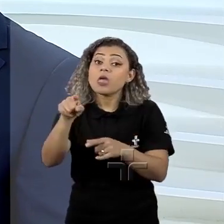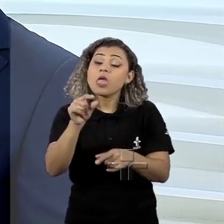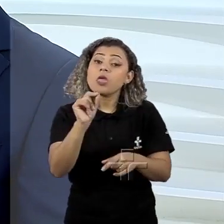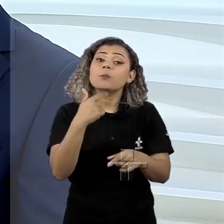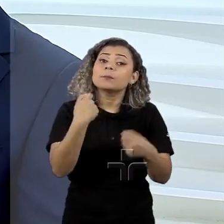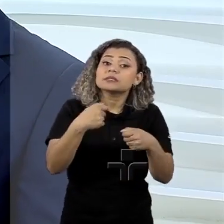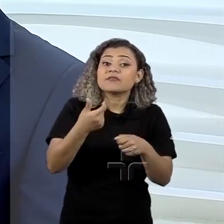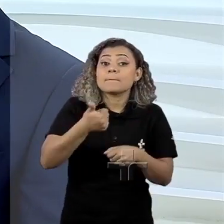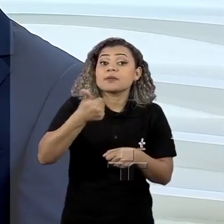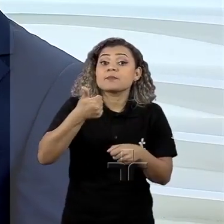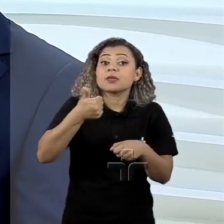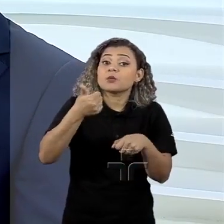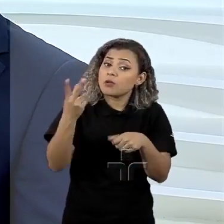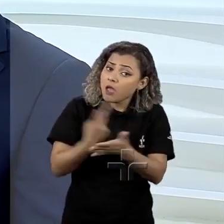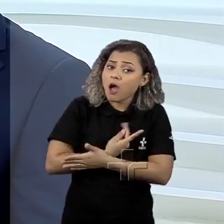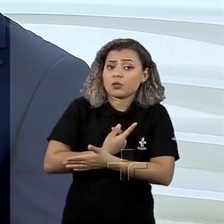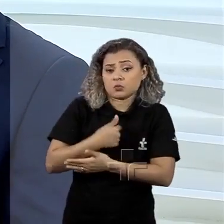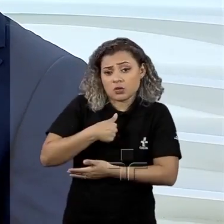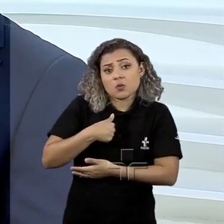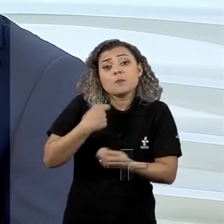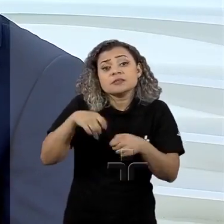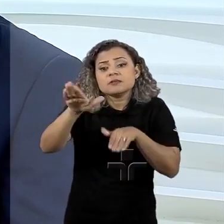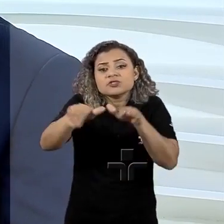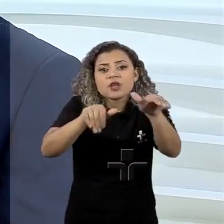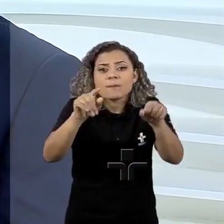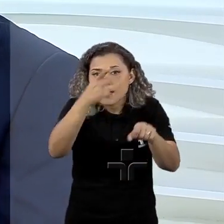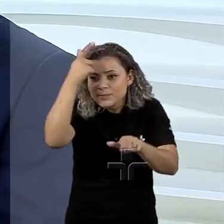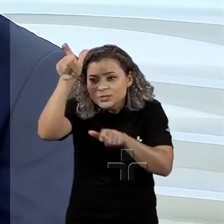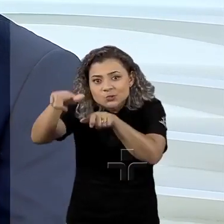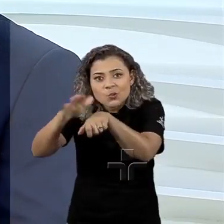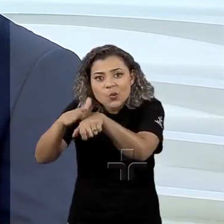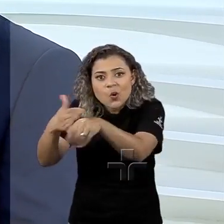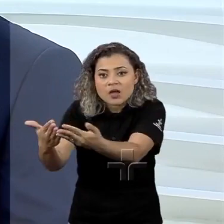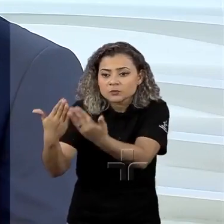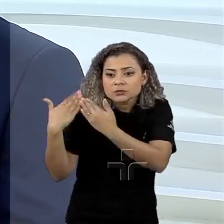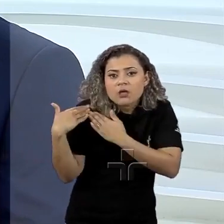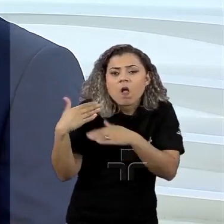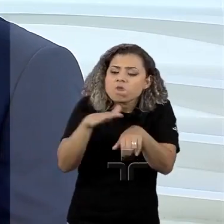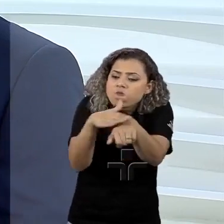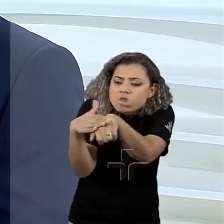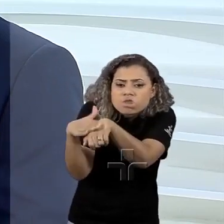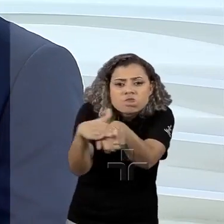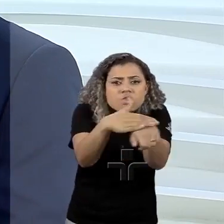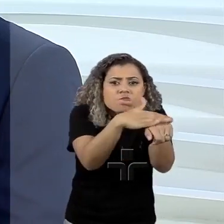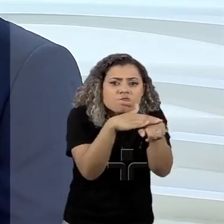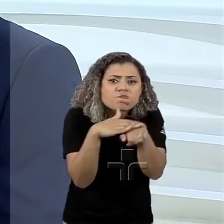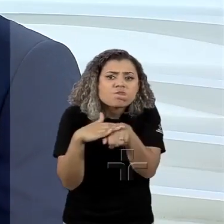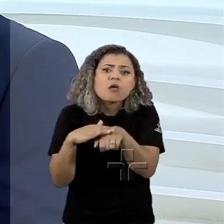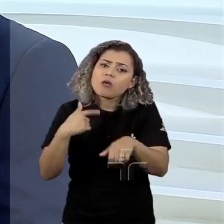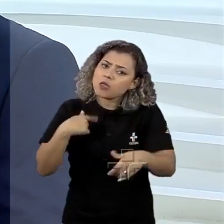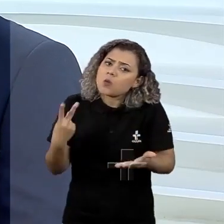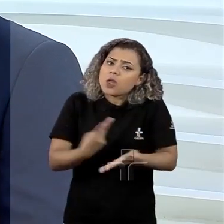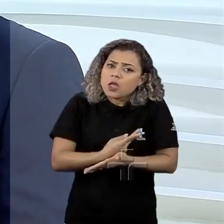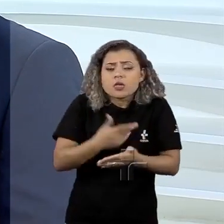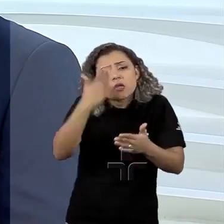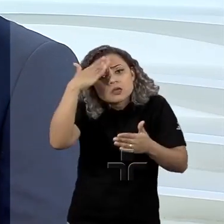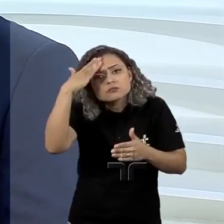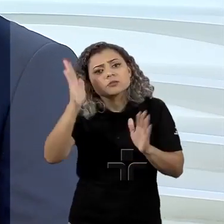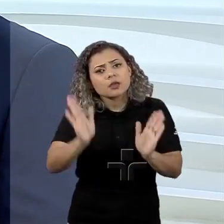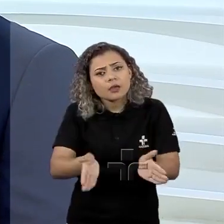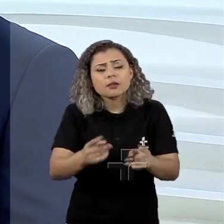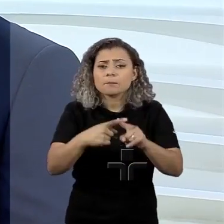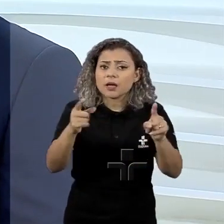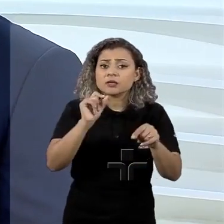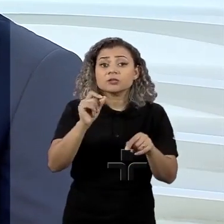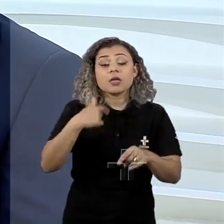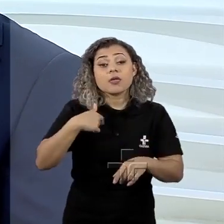grafiteiros, mesmo com os seus painéis vandalizados, para ter a concordância deles em relação a essa atitude. Por melhor que fosse a